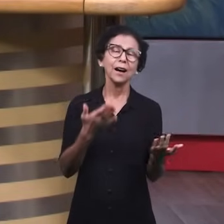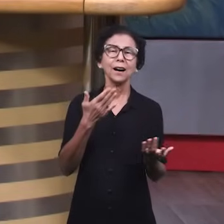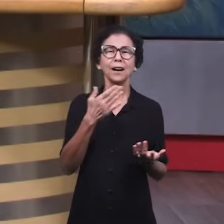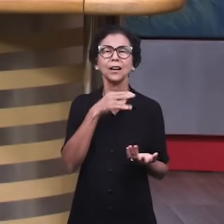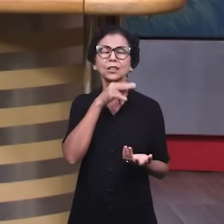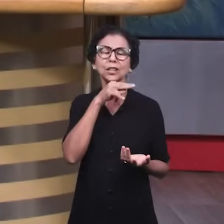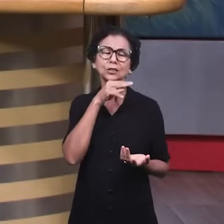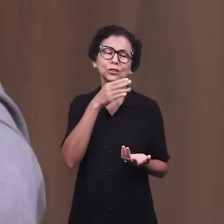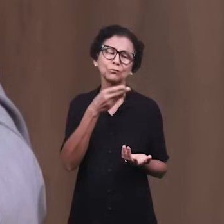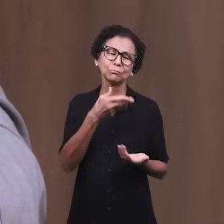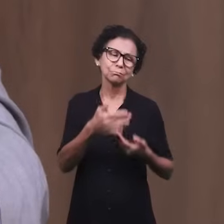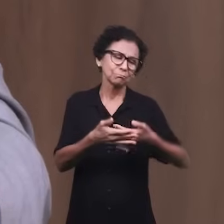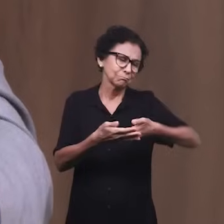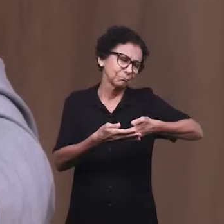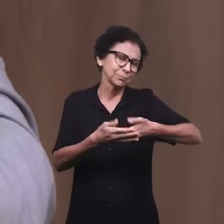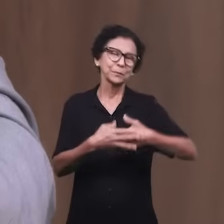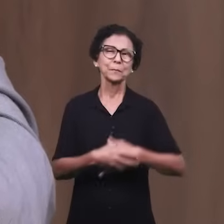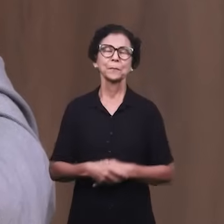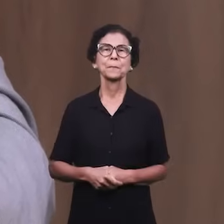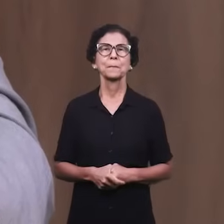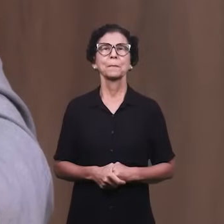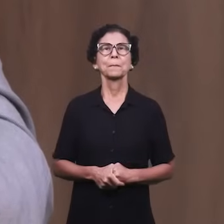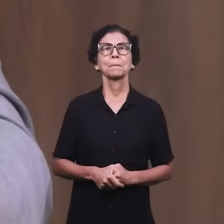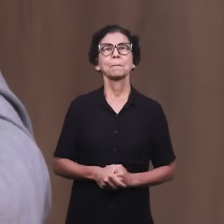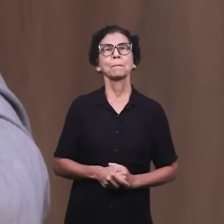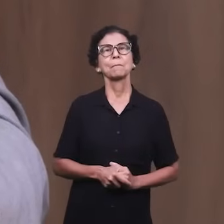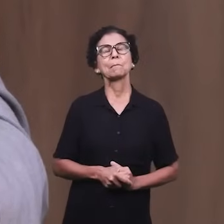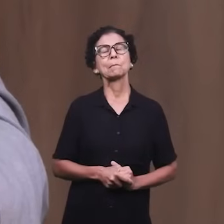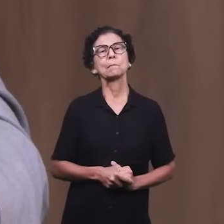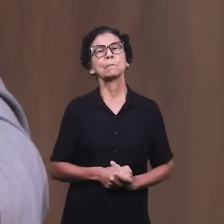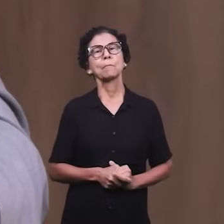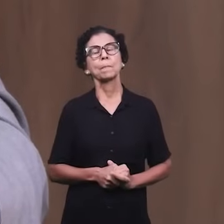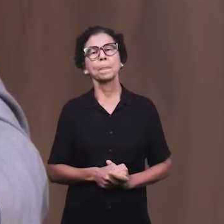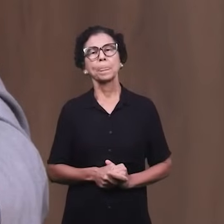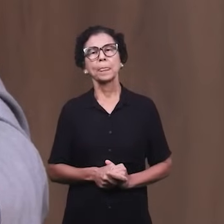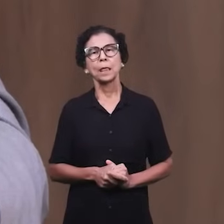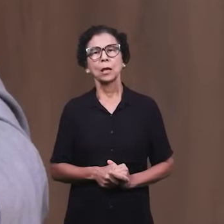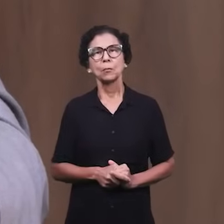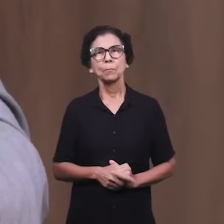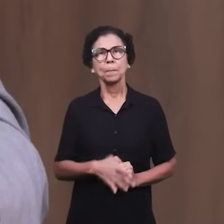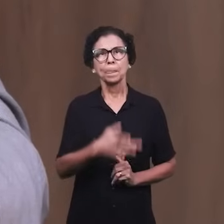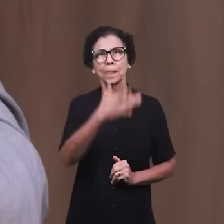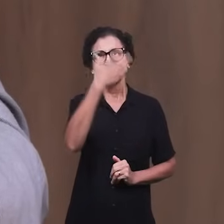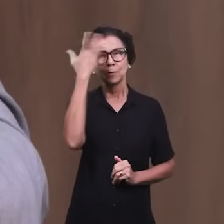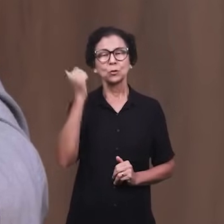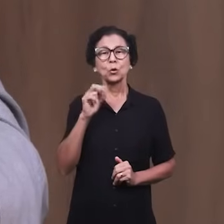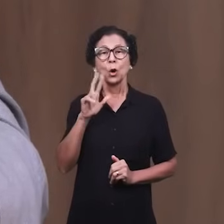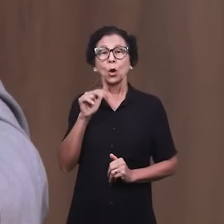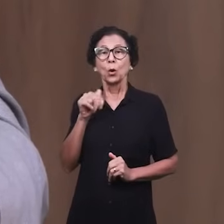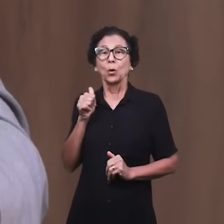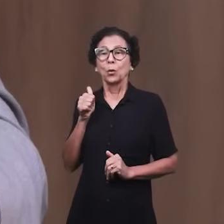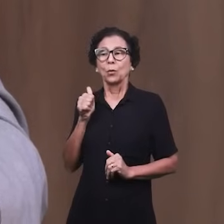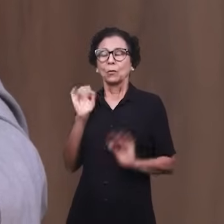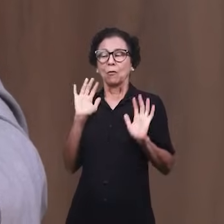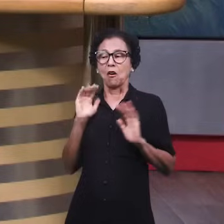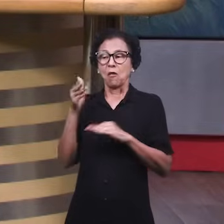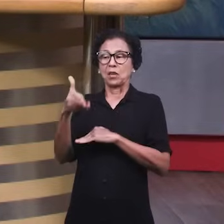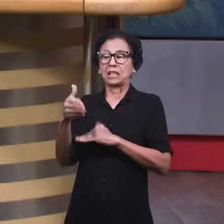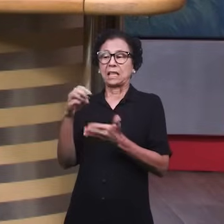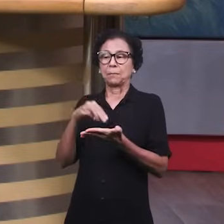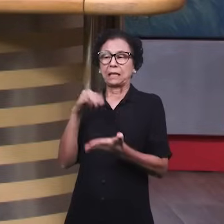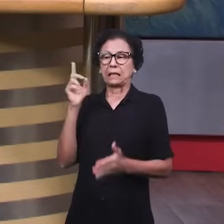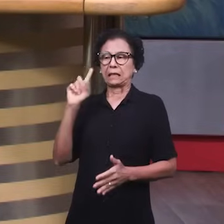n eu dizer o seguinte tem gente que nunca entra na nossa igreja porque sabe que se entrar fica